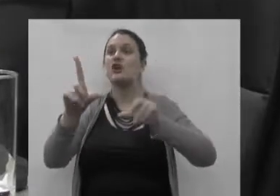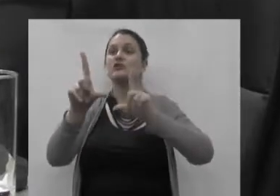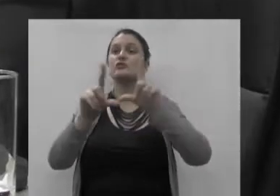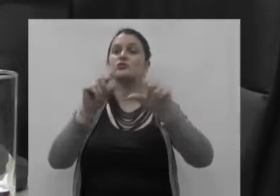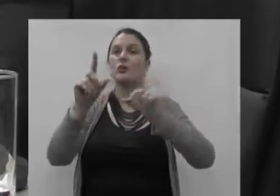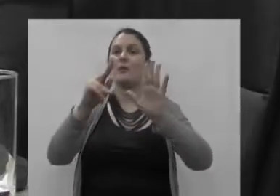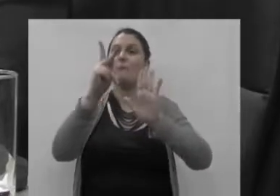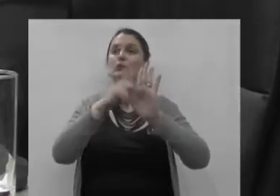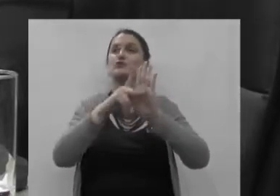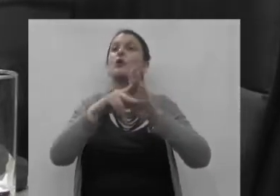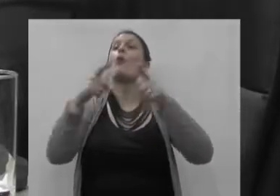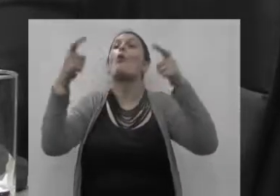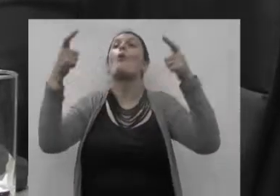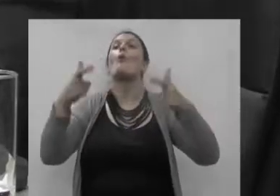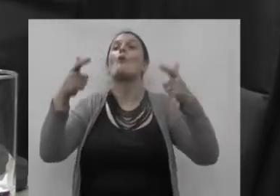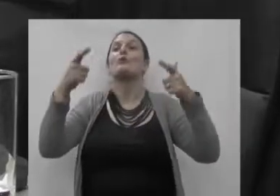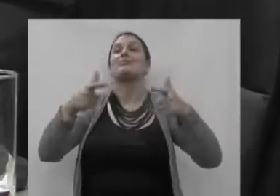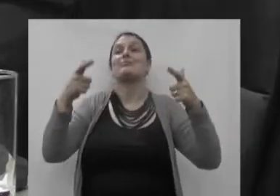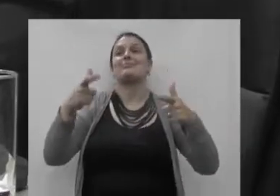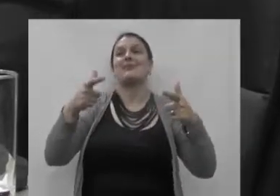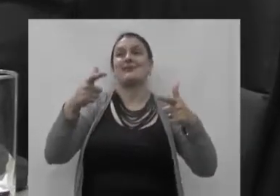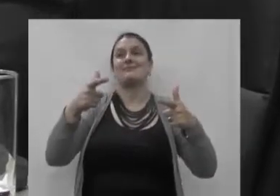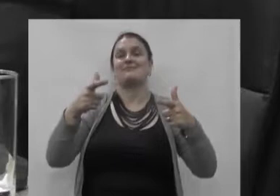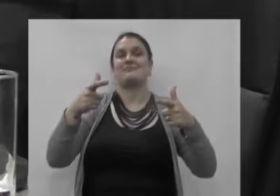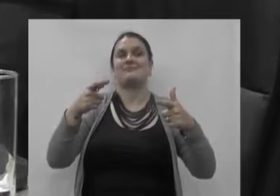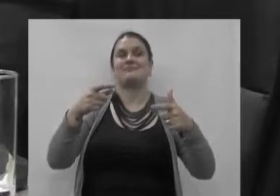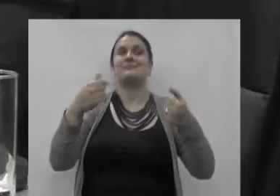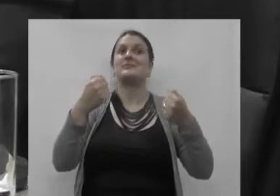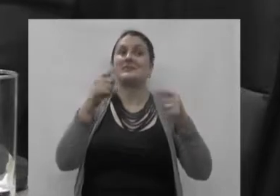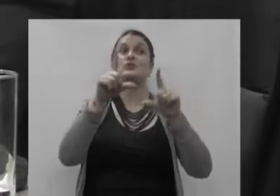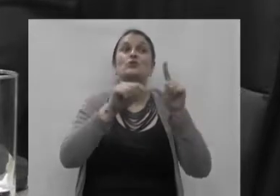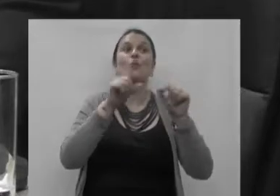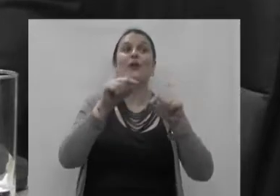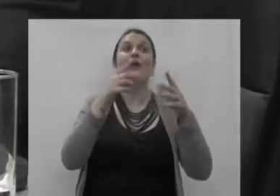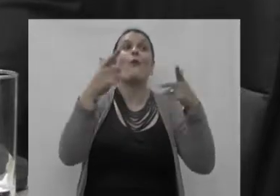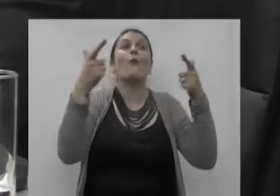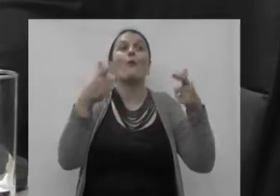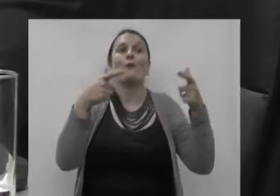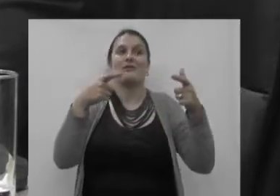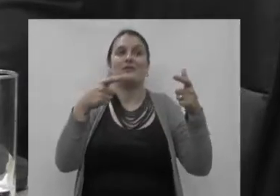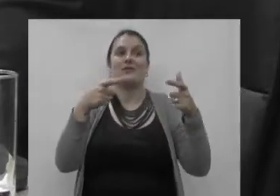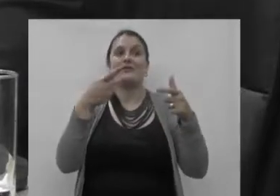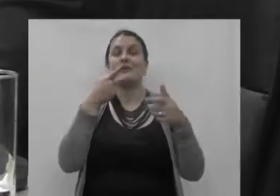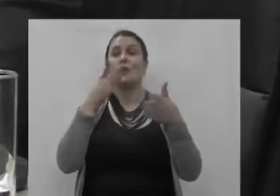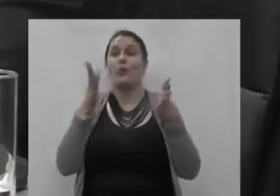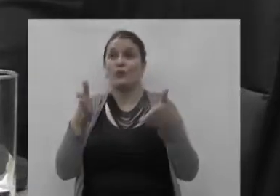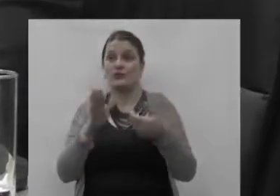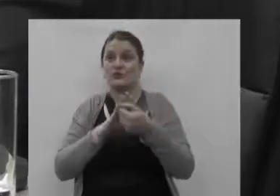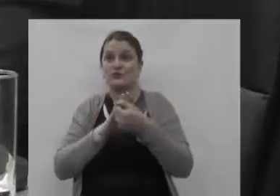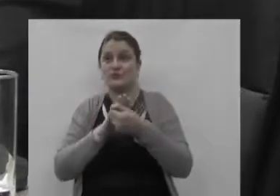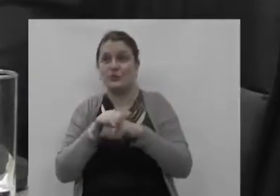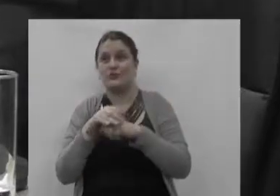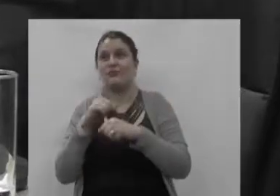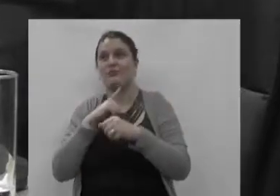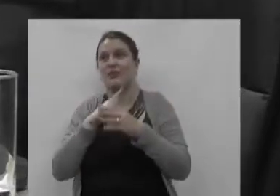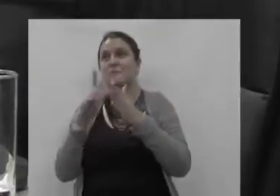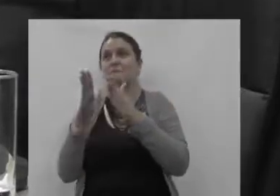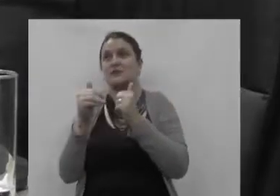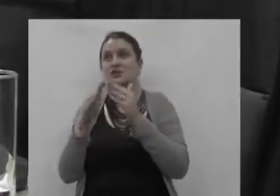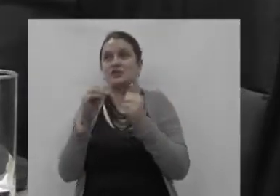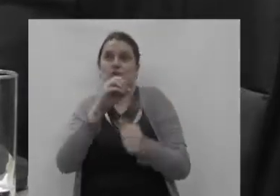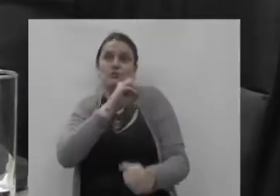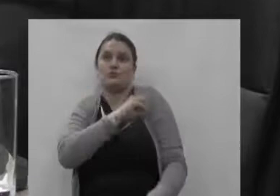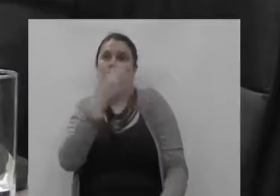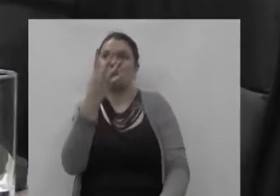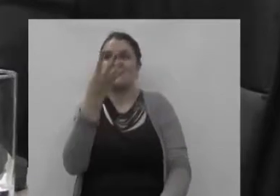projeto o local aonde será instalado. E tem uma equipe já fazendo estudo, por isso, na noite de hoje, estamos aí com o requerimento